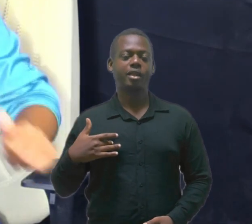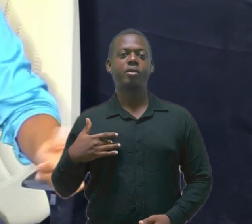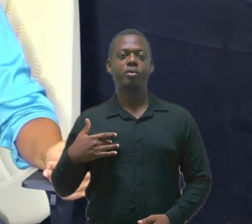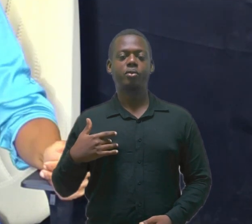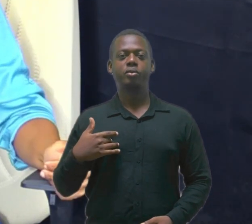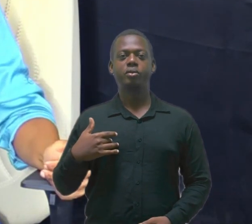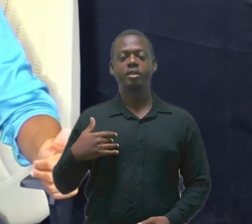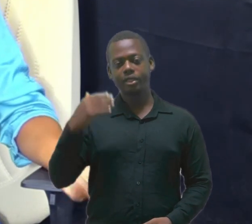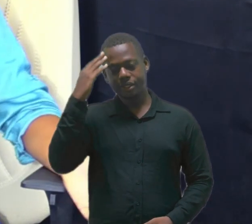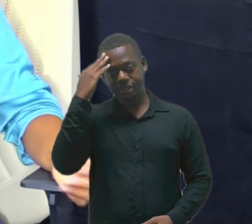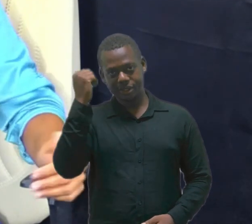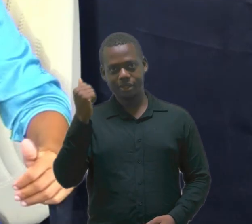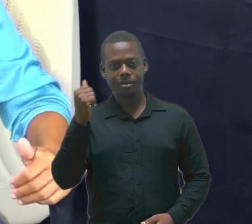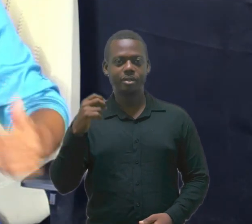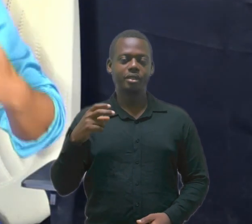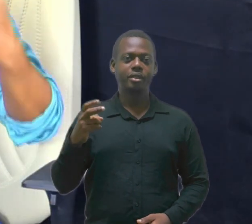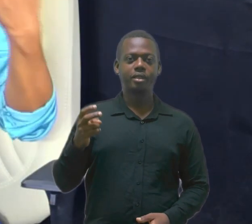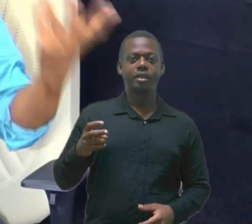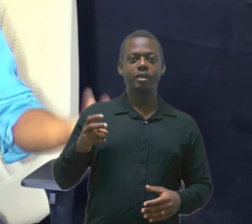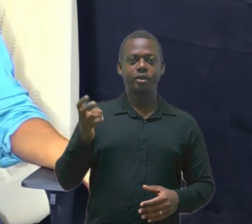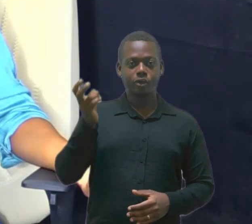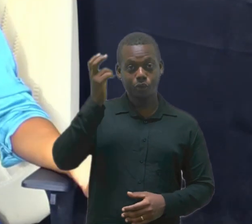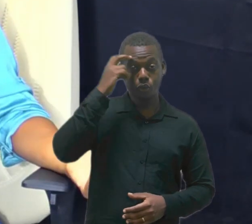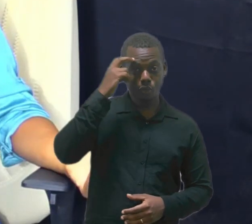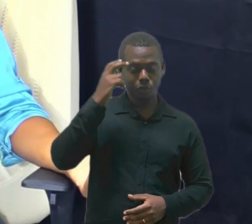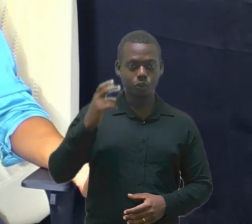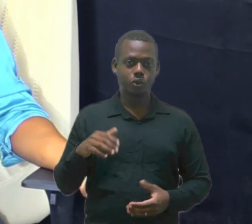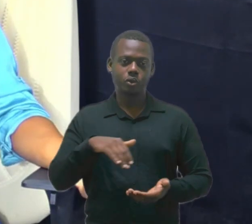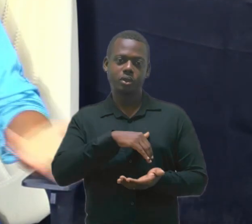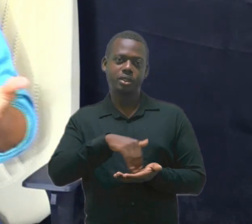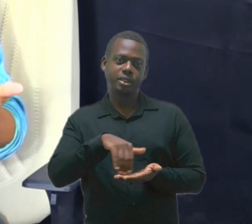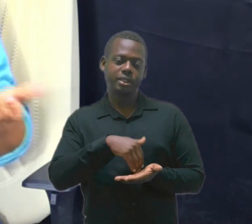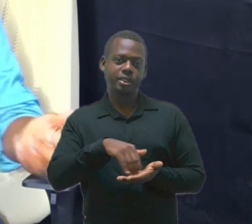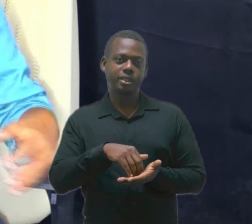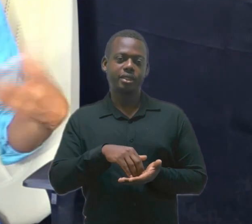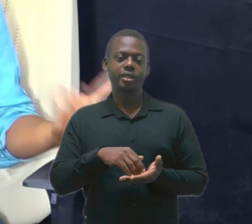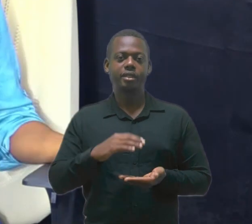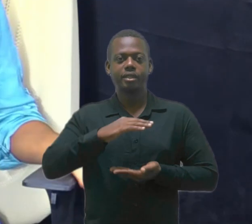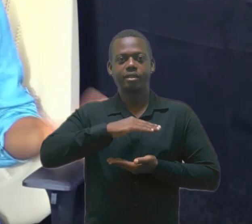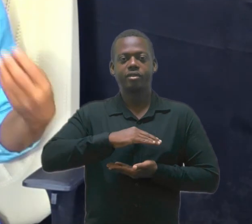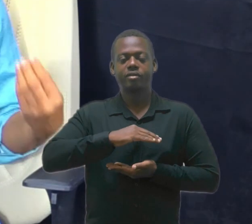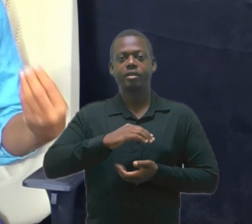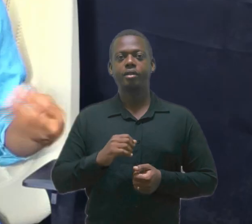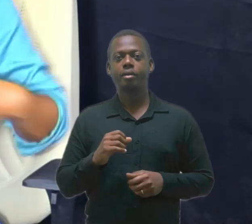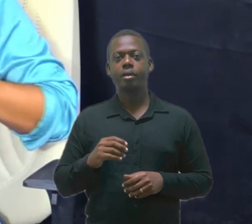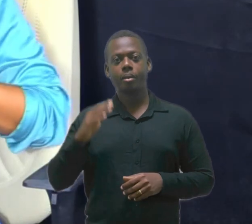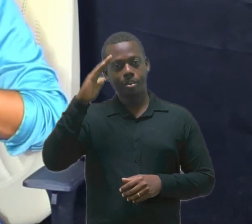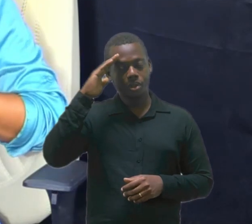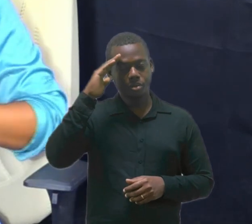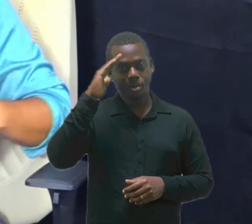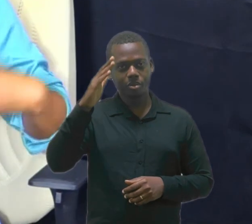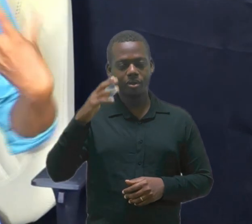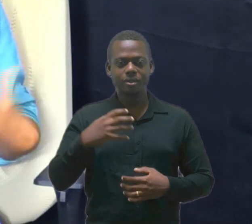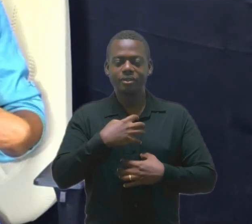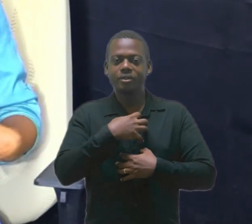Secretaria de Cultura, a Secretaria de Defesa Civil. Então, assim, principalmente o que mais me